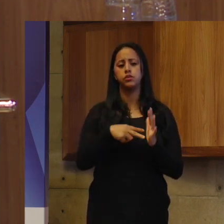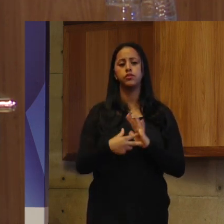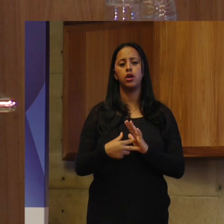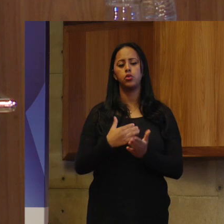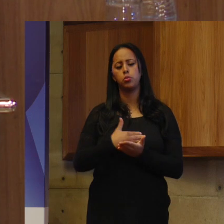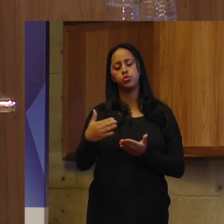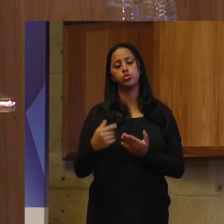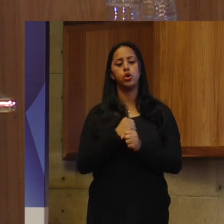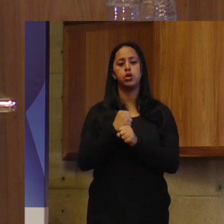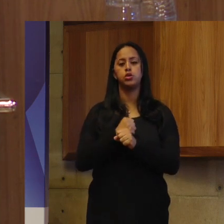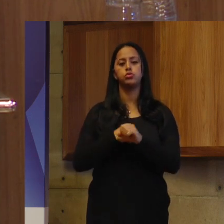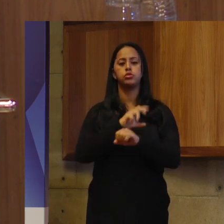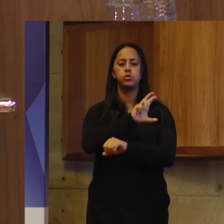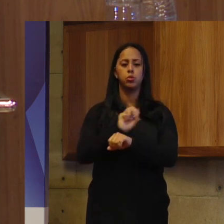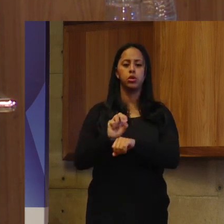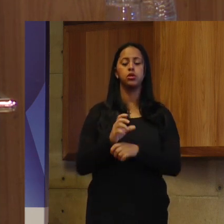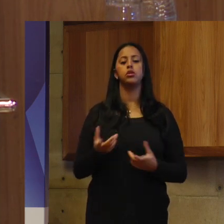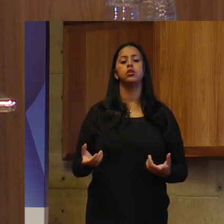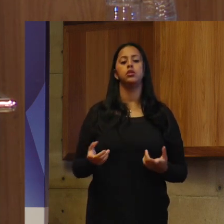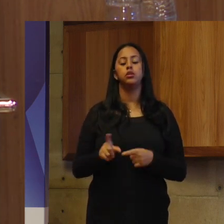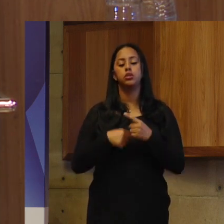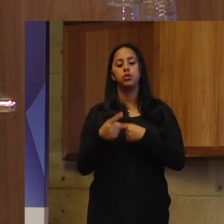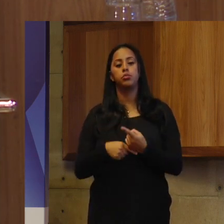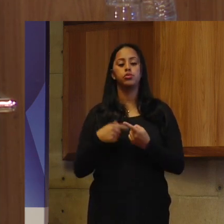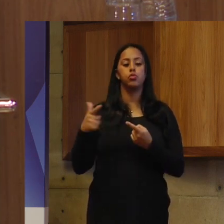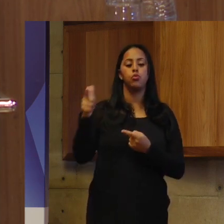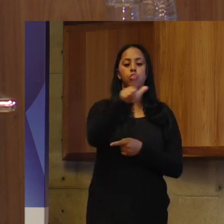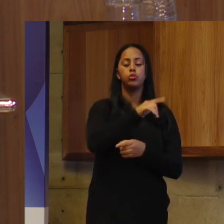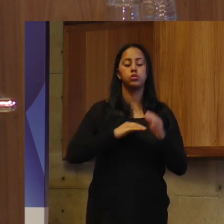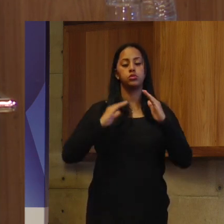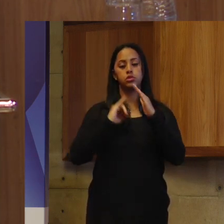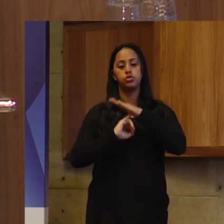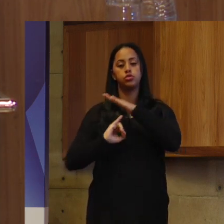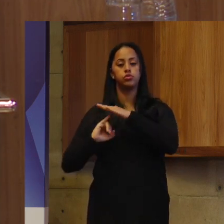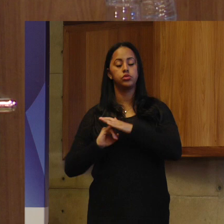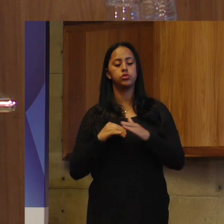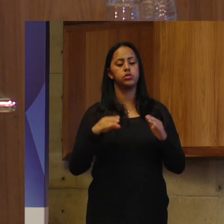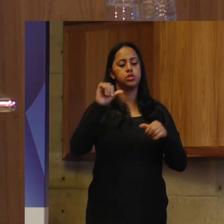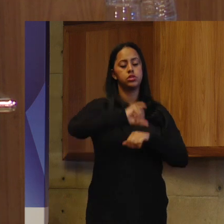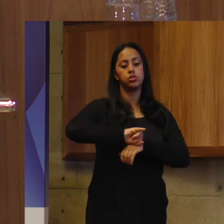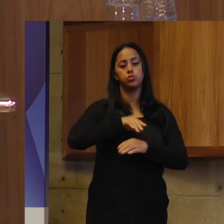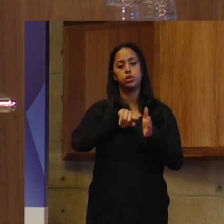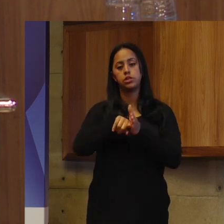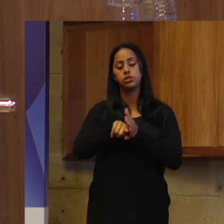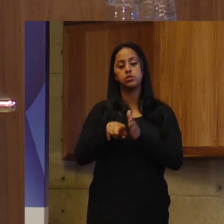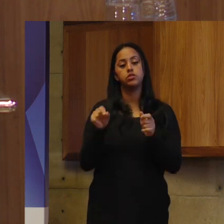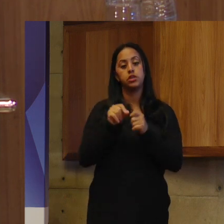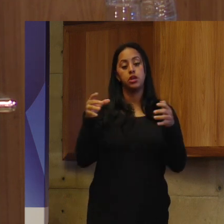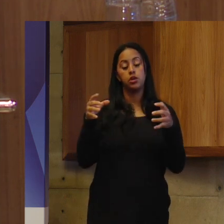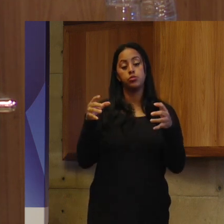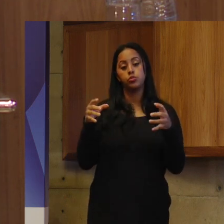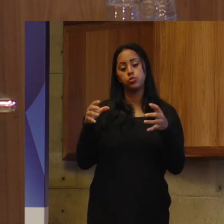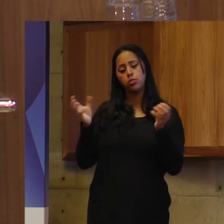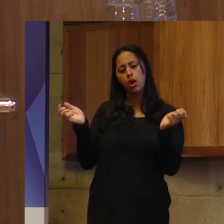anos 50, com o CNPq, com a CAPES, com o CBPF, com outras instituições e centros de pesquisa. Nós criamos